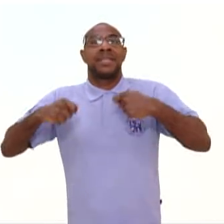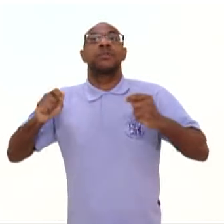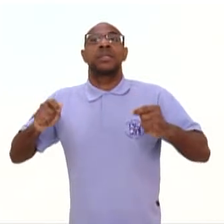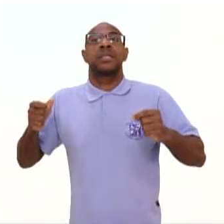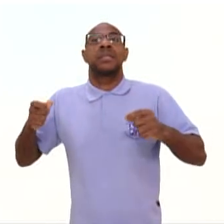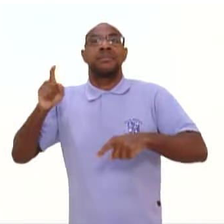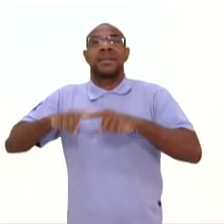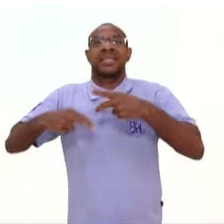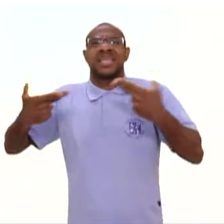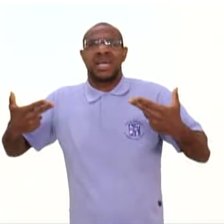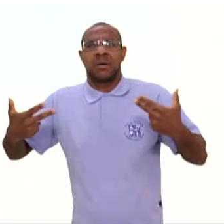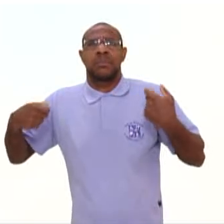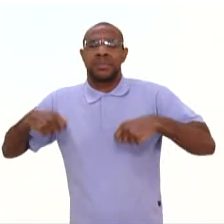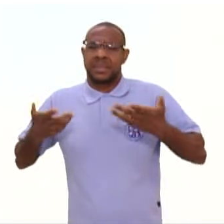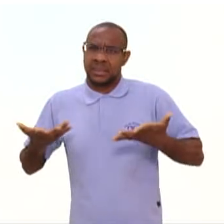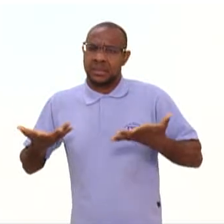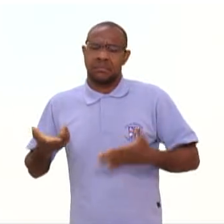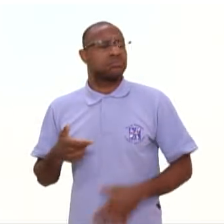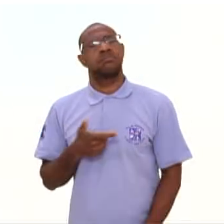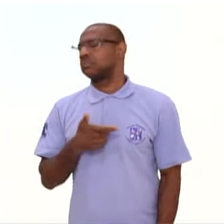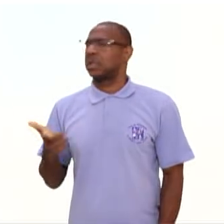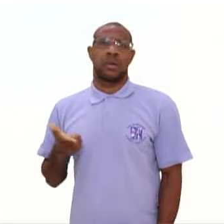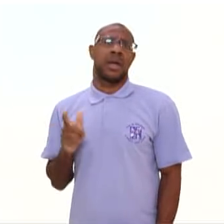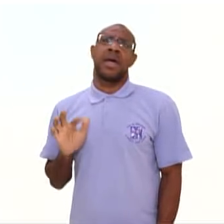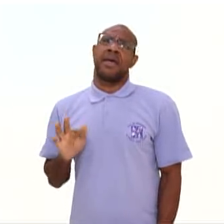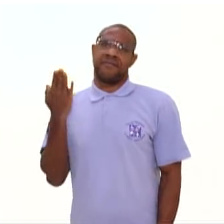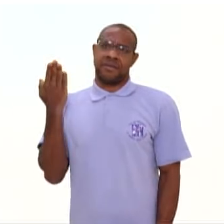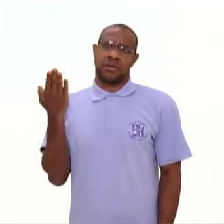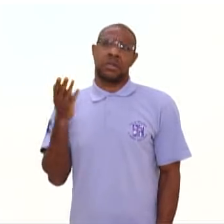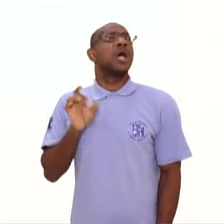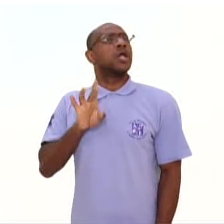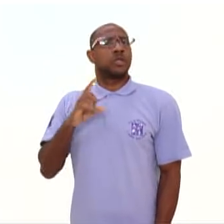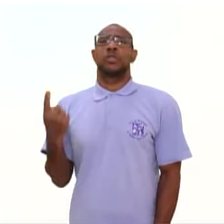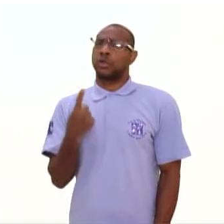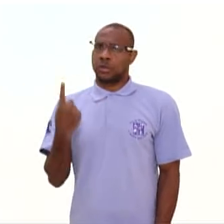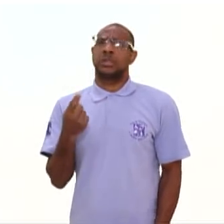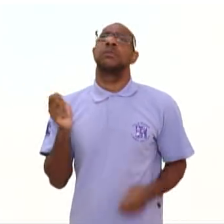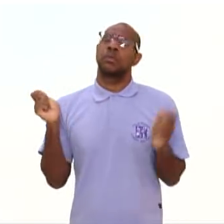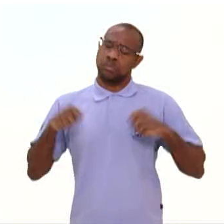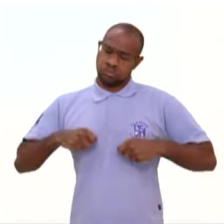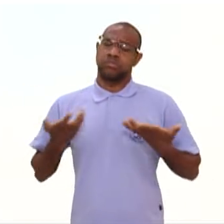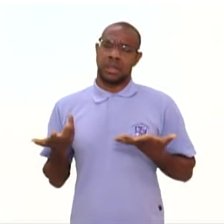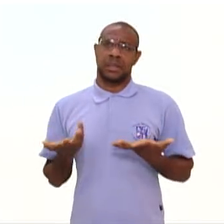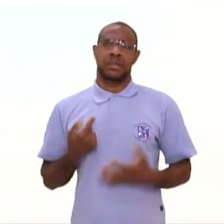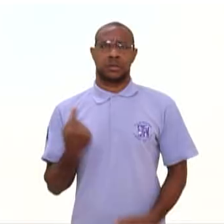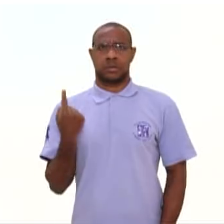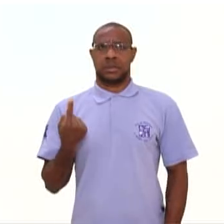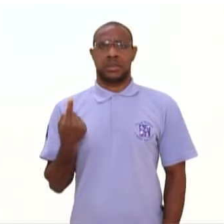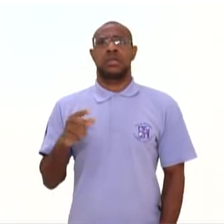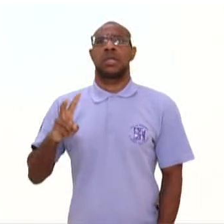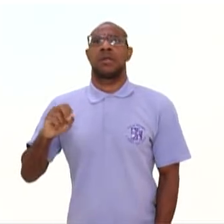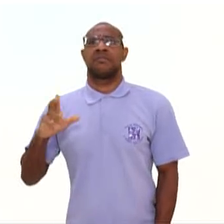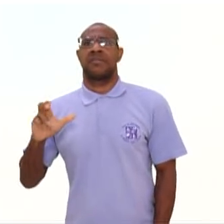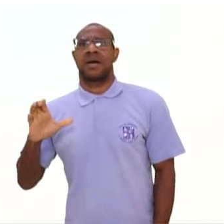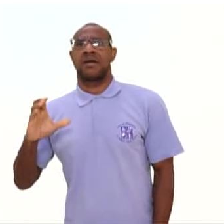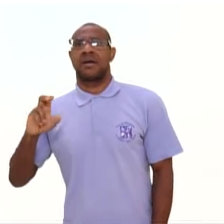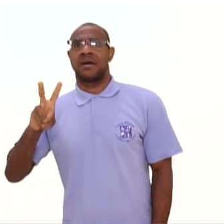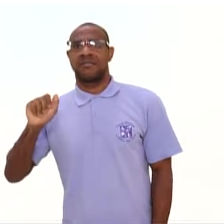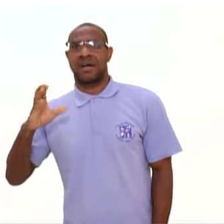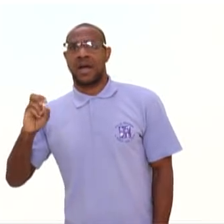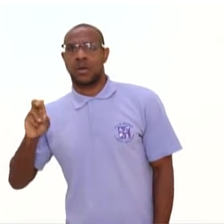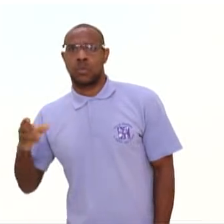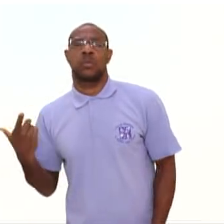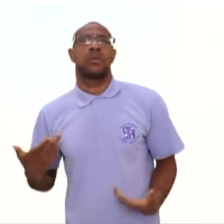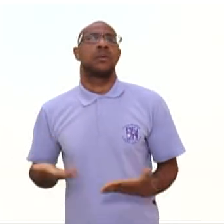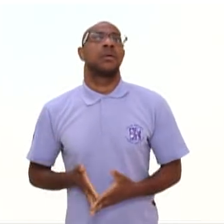se propagar. Galera, não precisa não, isso é falso, ela consegue estar se propagando no vácuo, certo? Temos essa característica aí que a gente consegue estar trabalhando.